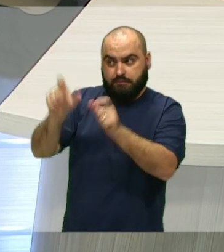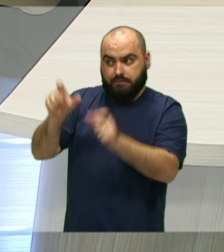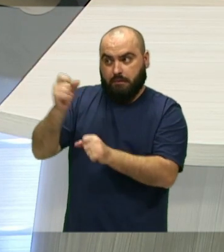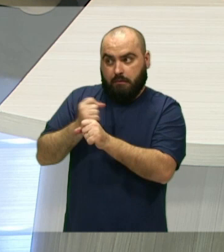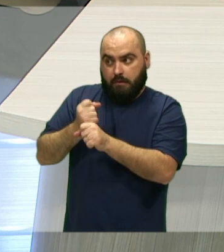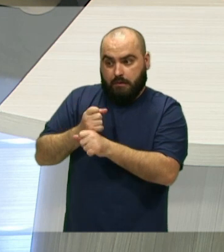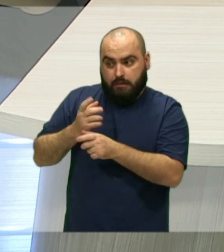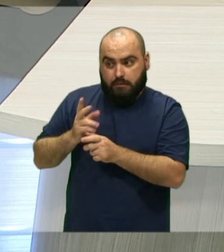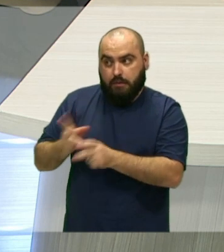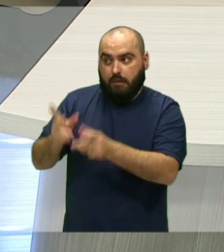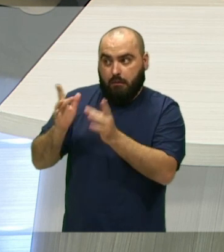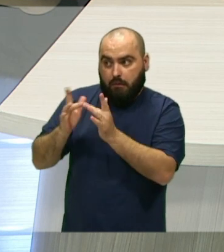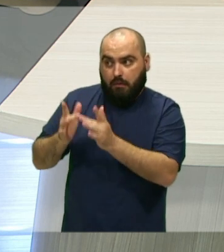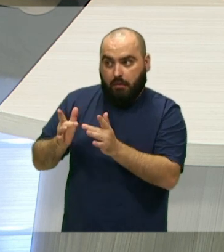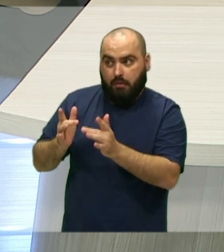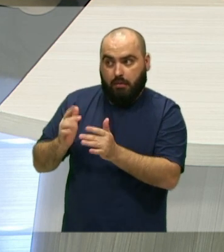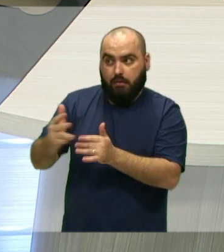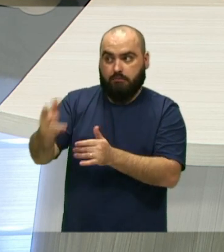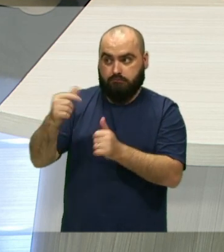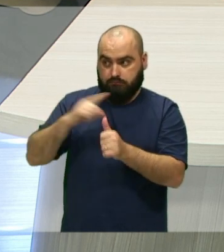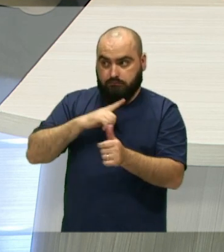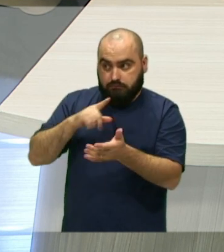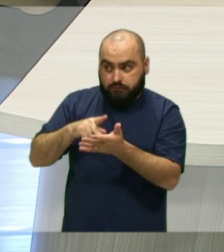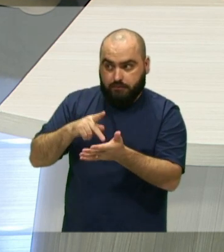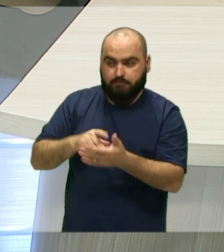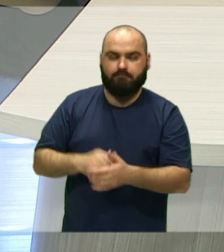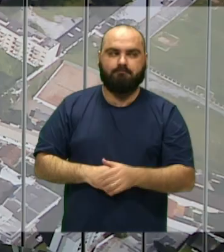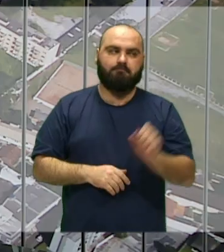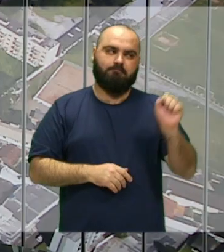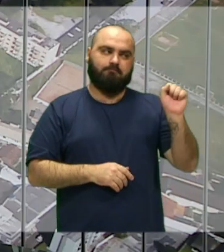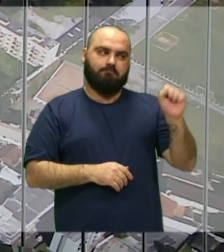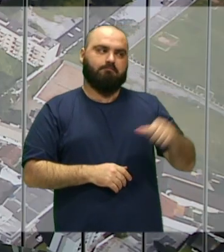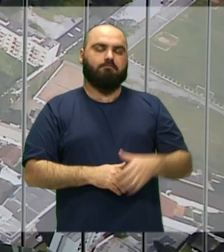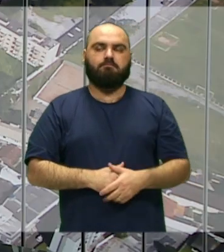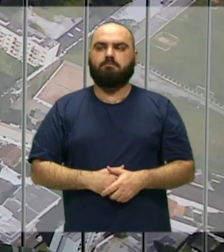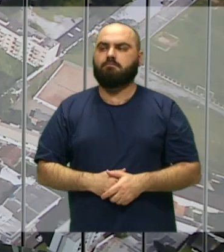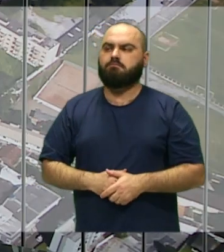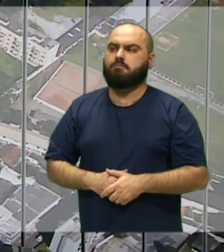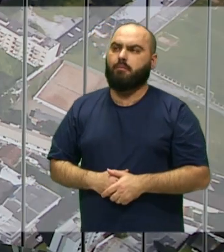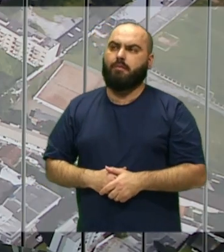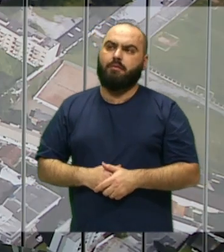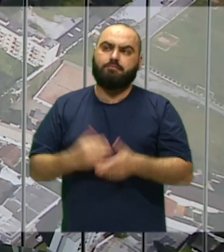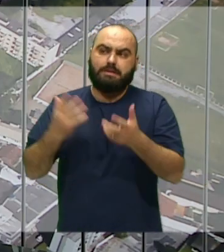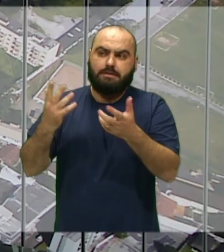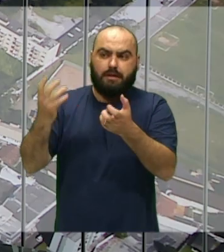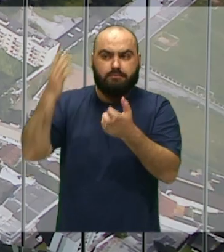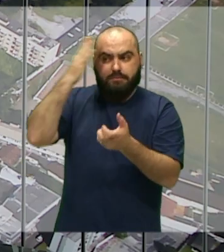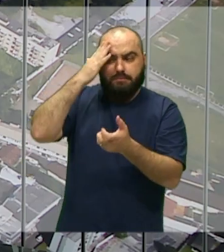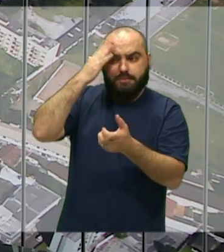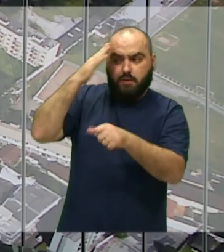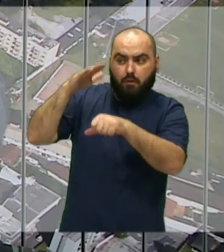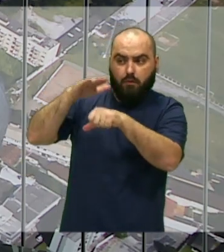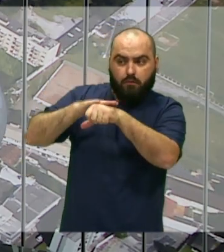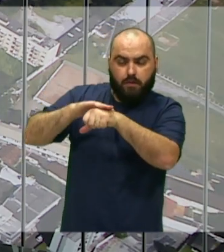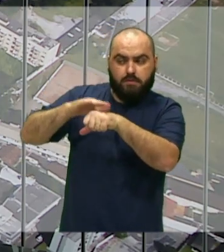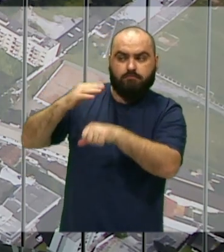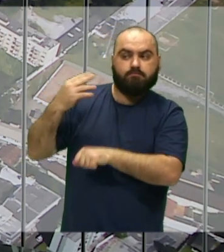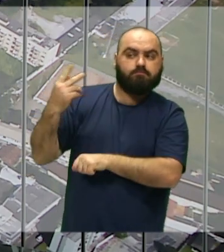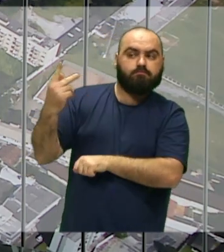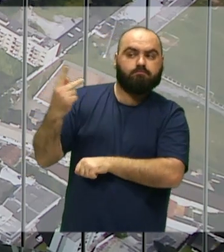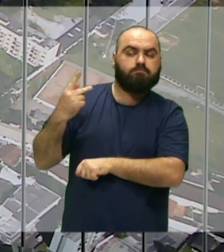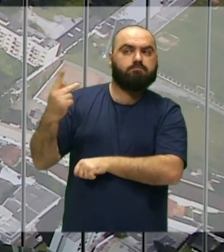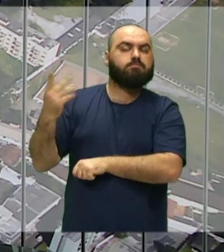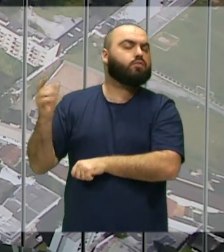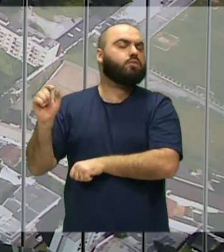ano envolvido nelas eu queria eh começar essa nossa conversa eh sobre a participação da câmara na comissão do